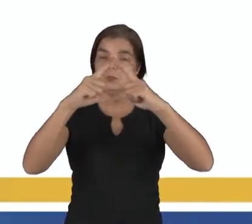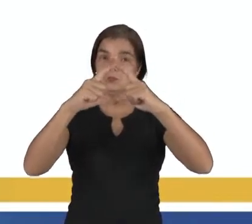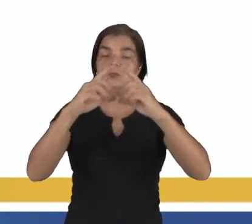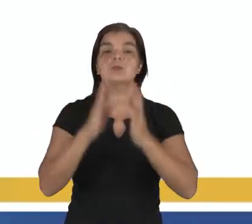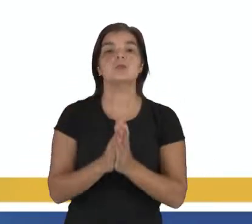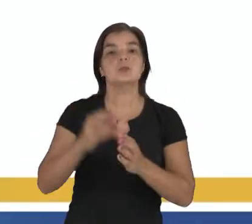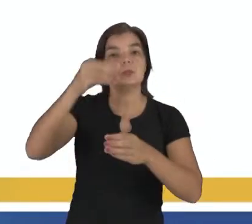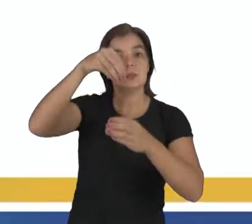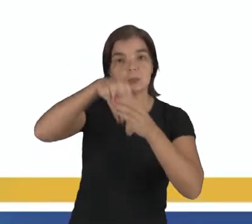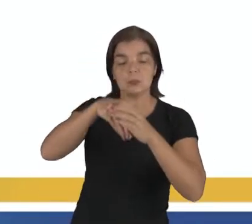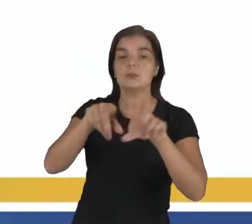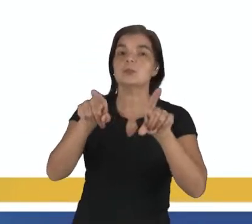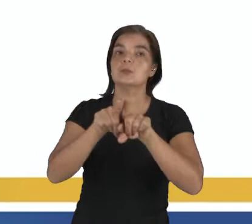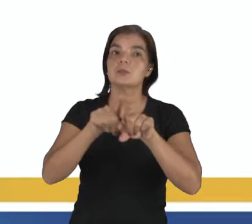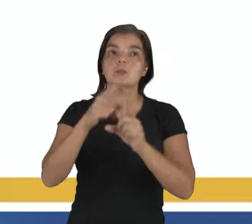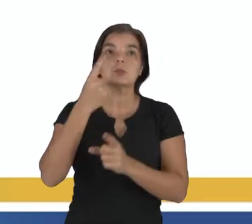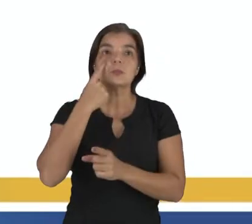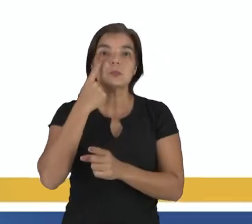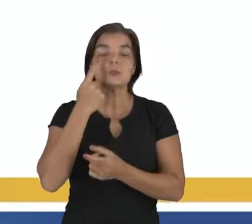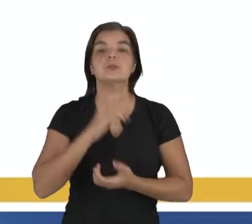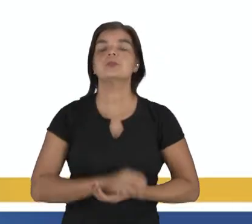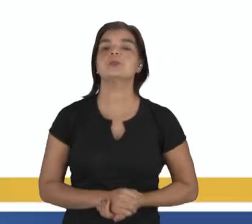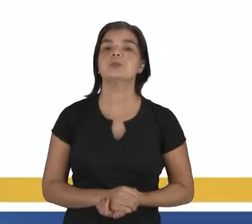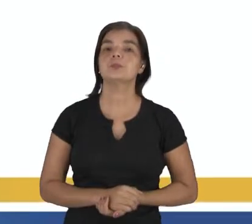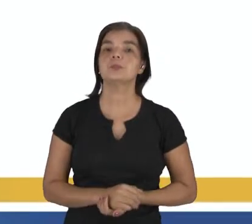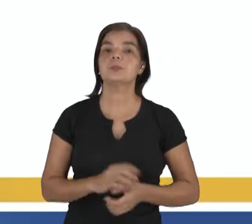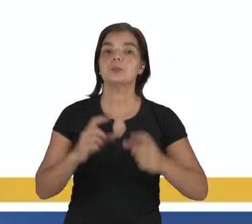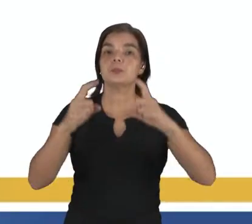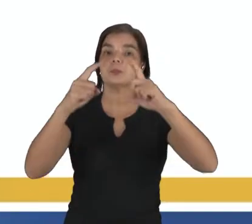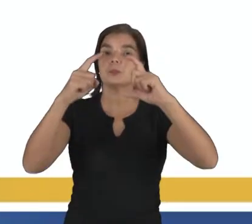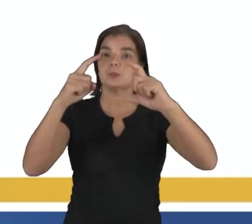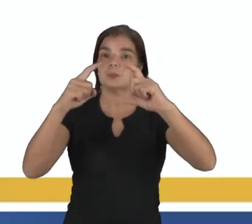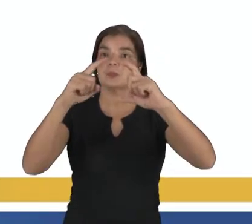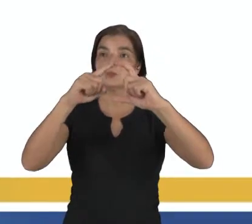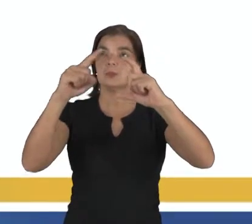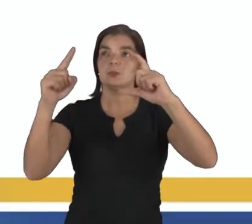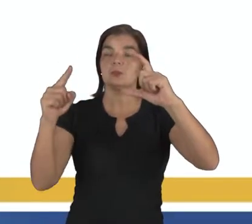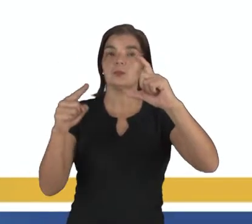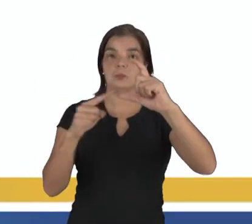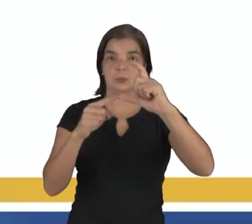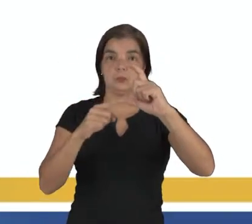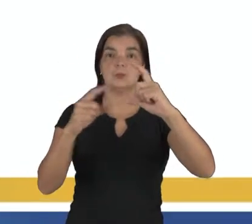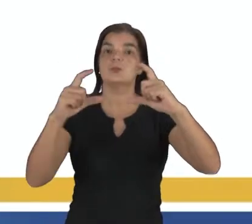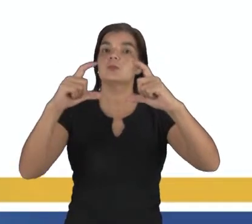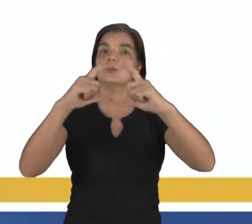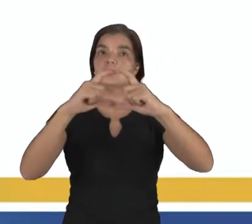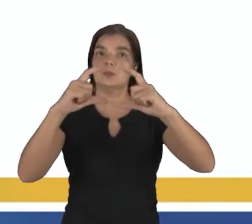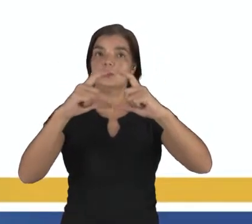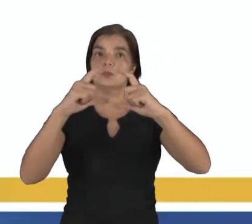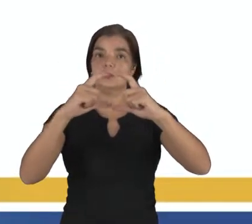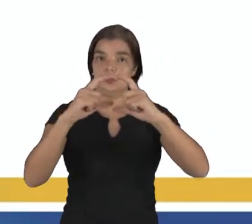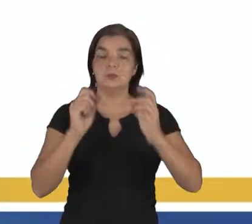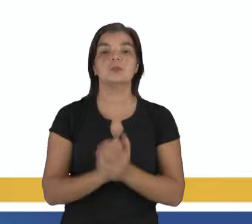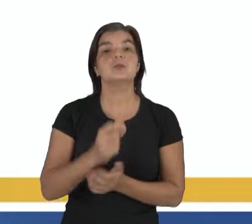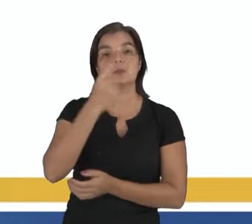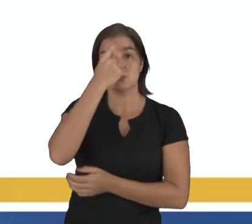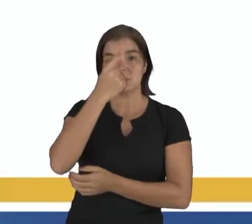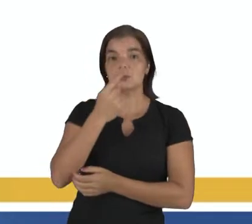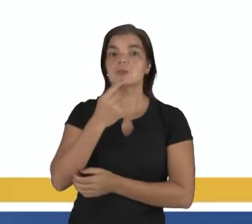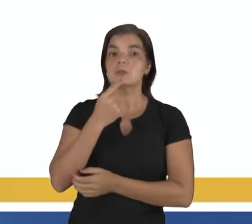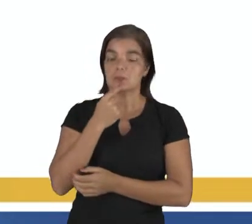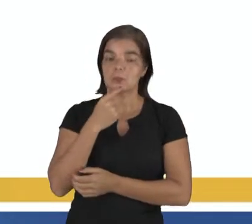da geometria plana. Então vamos lá. A circunferência e o círculo são figuras